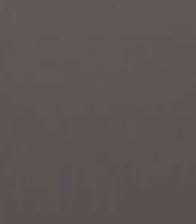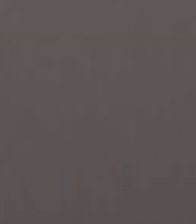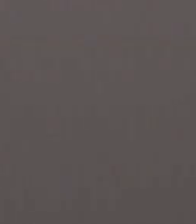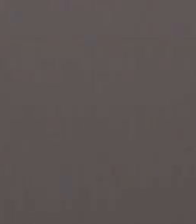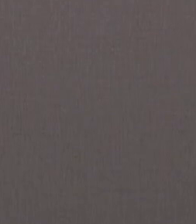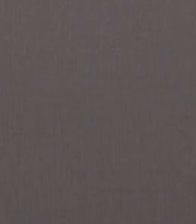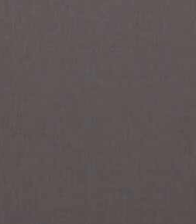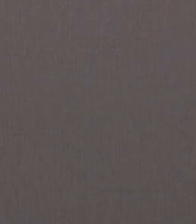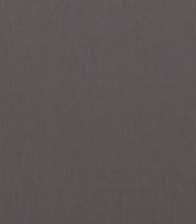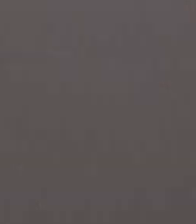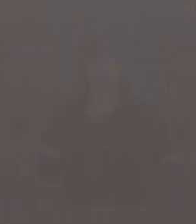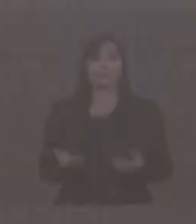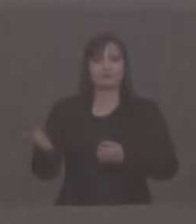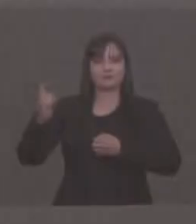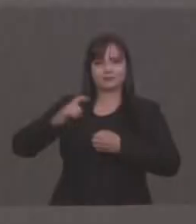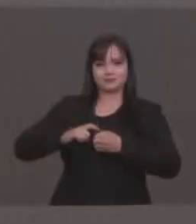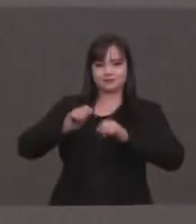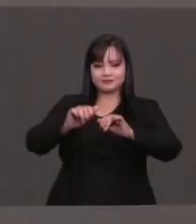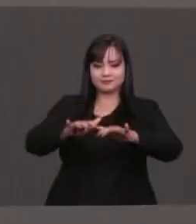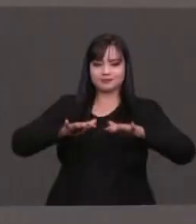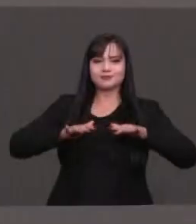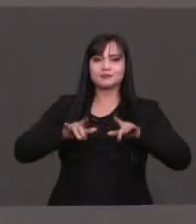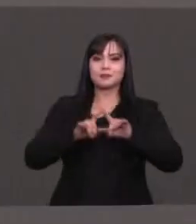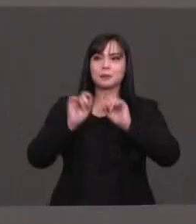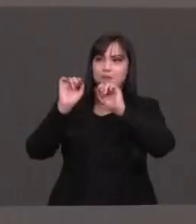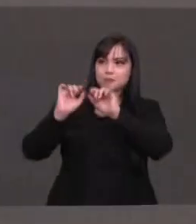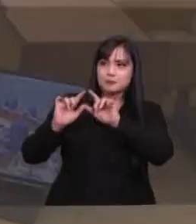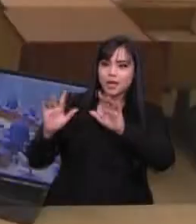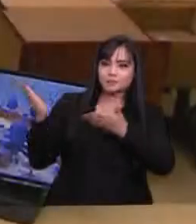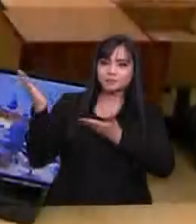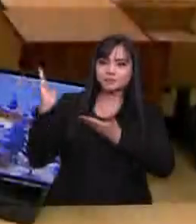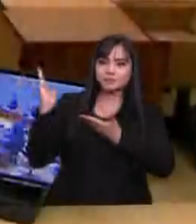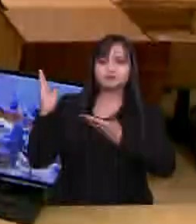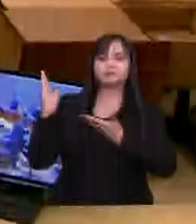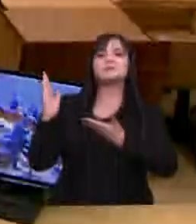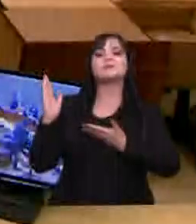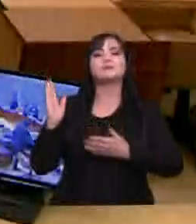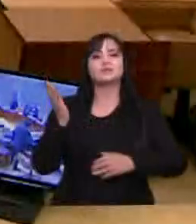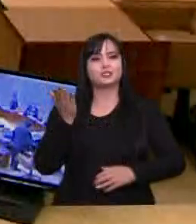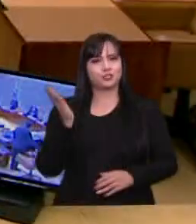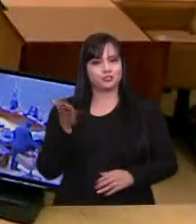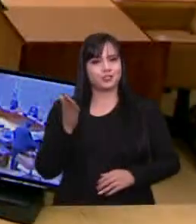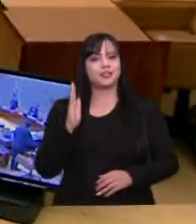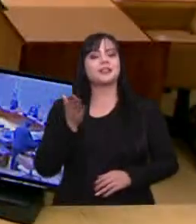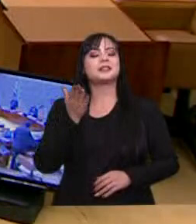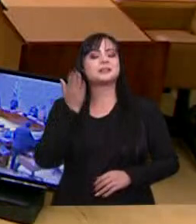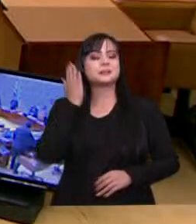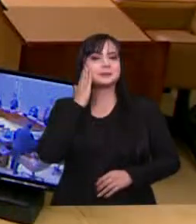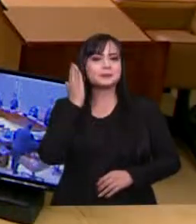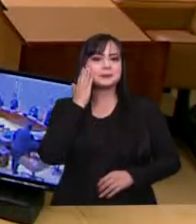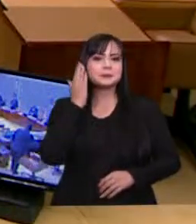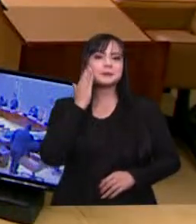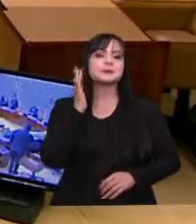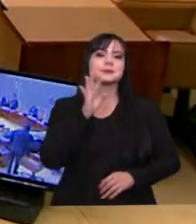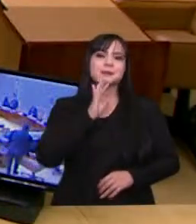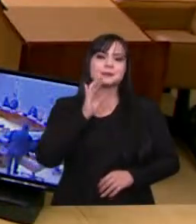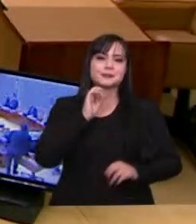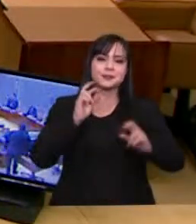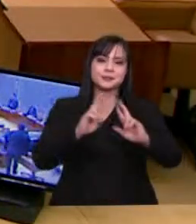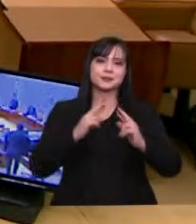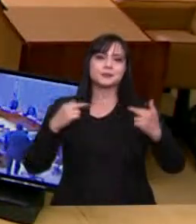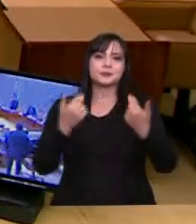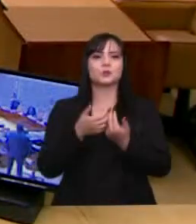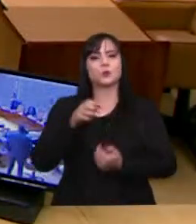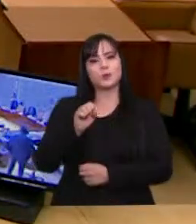já estamos de volta com direto do plenário com as imagens que já são conhecidas do nosso público que acompanha sempre as sessões